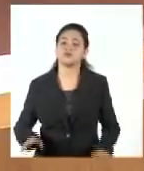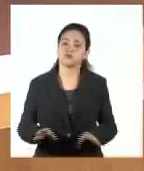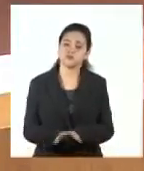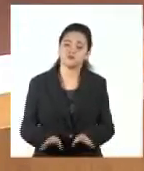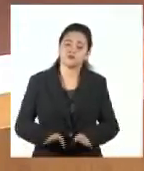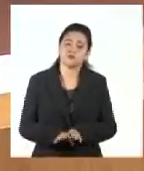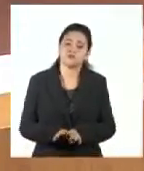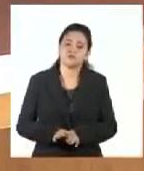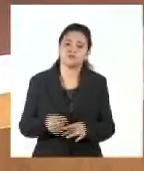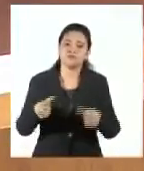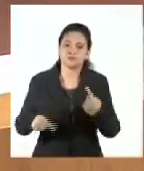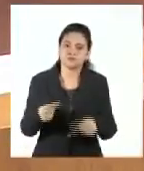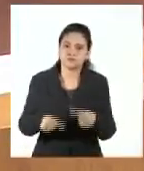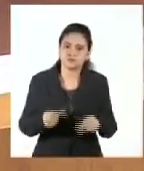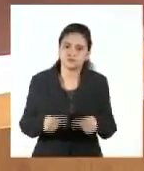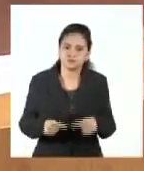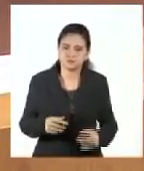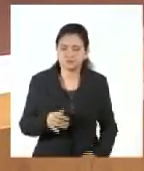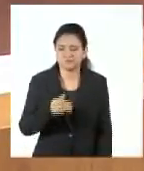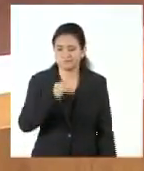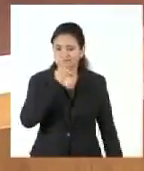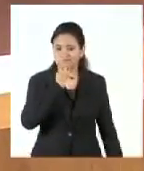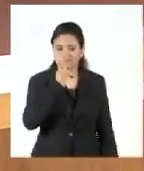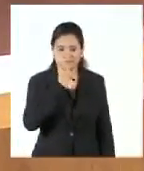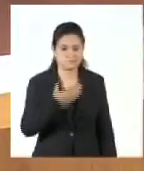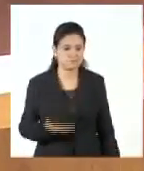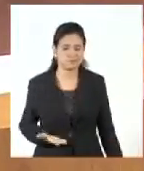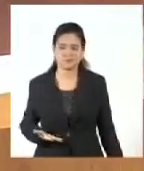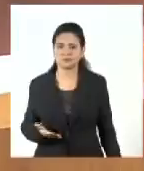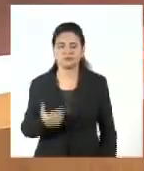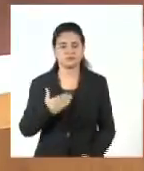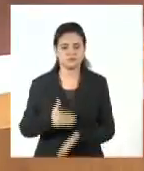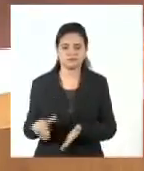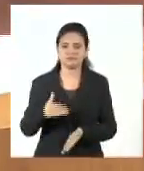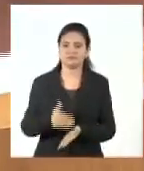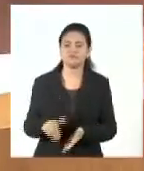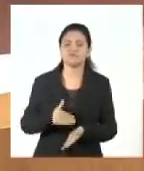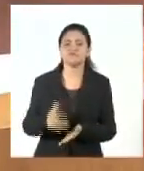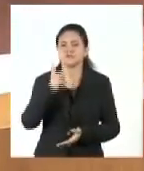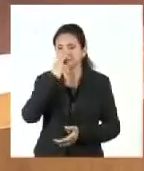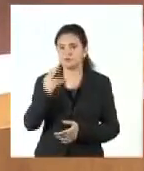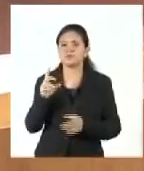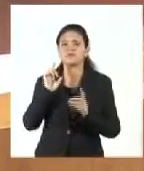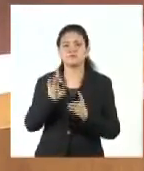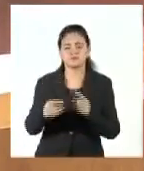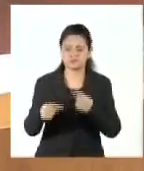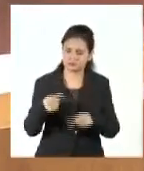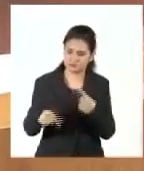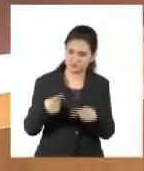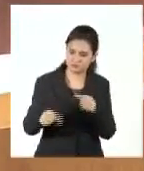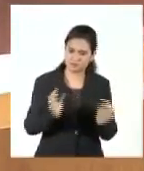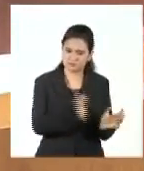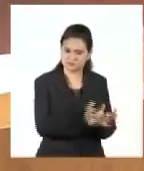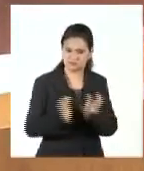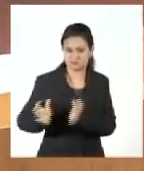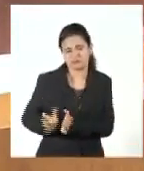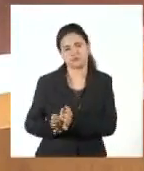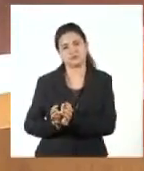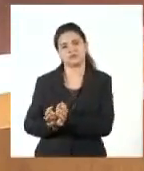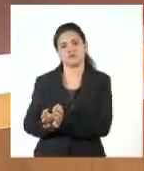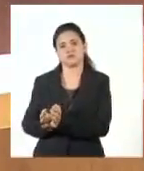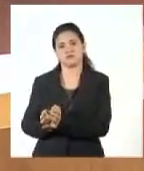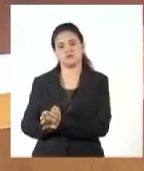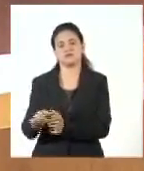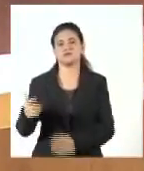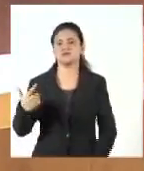político frustrado, está fazendo daquela secretaria um ambiente completamente político e não tem preparo, já mostrou